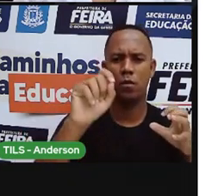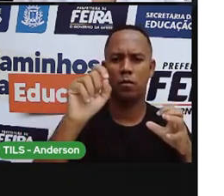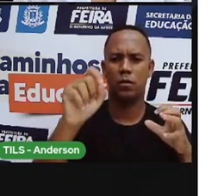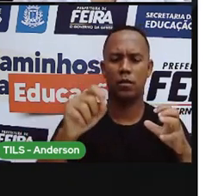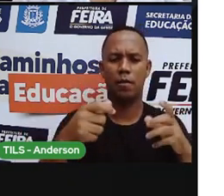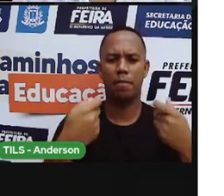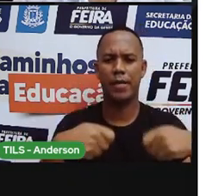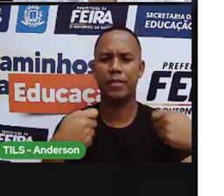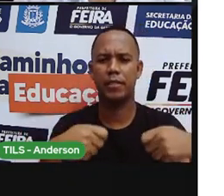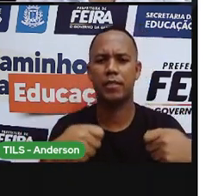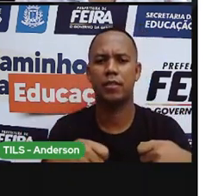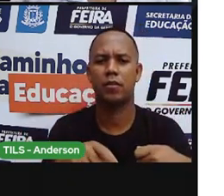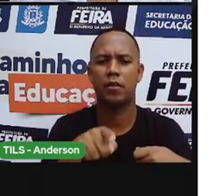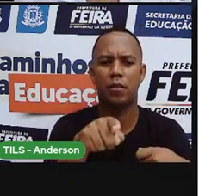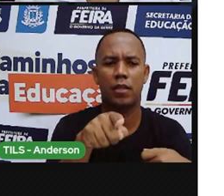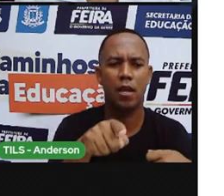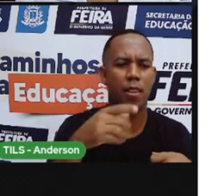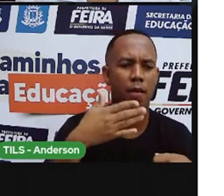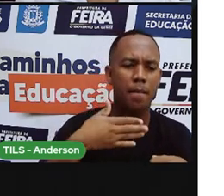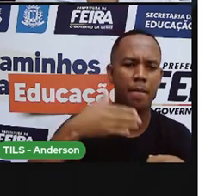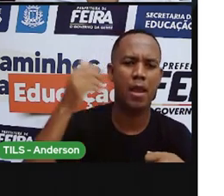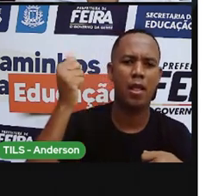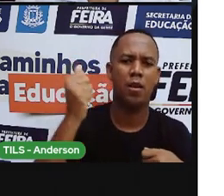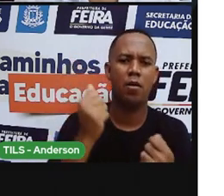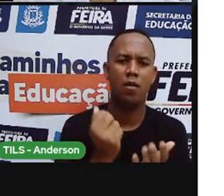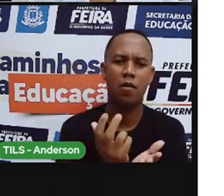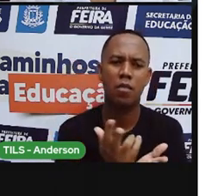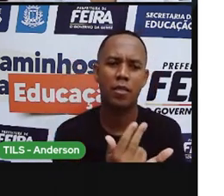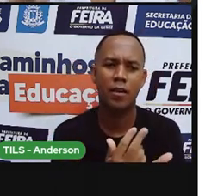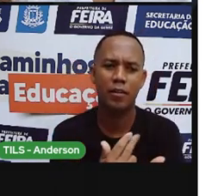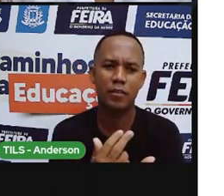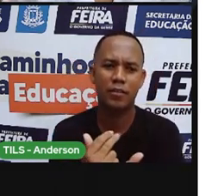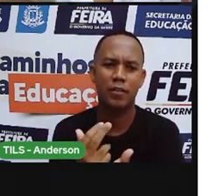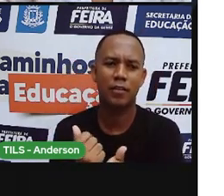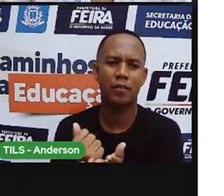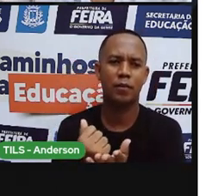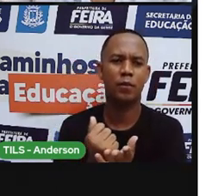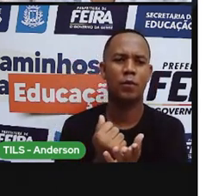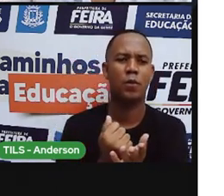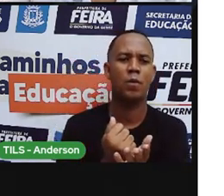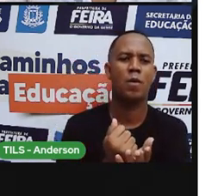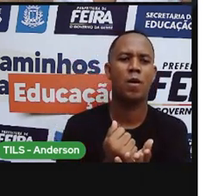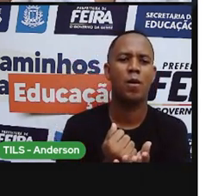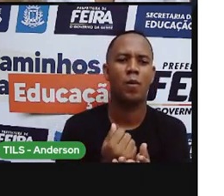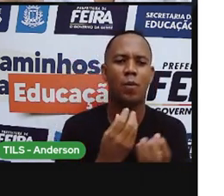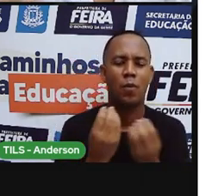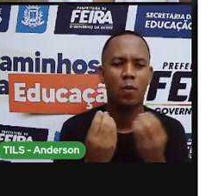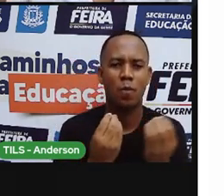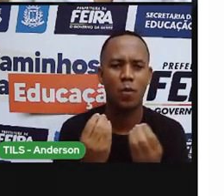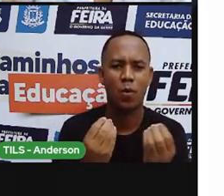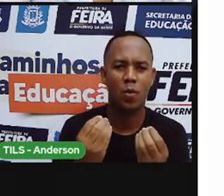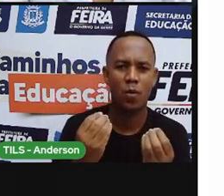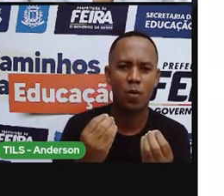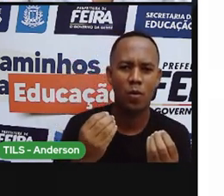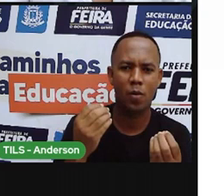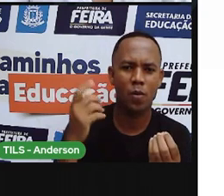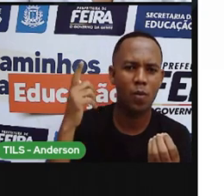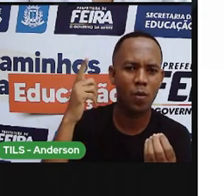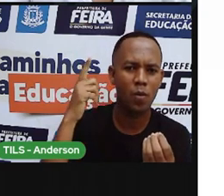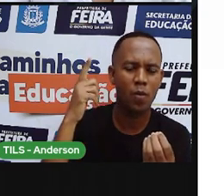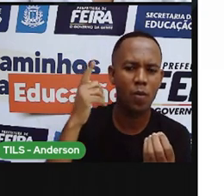dela, e precisamos dela porque ela é melhor em fazer esses desenhos. E ele começa a investir nela, né? Existe uma